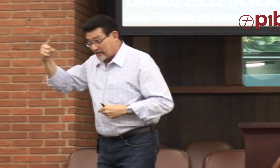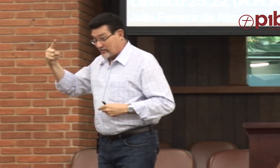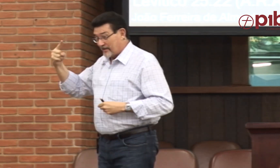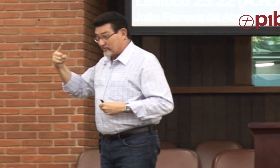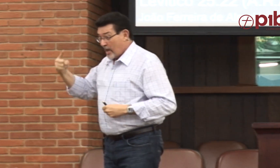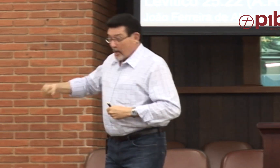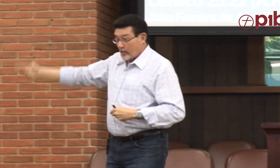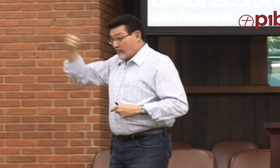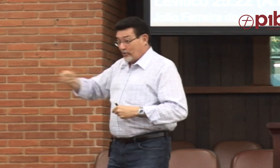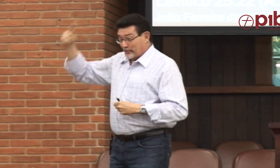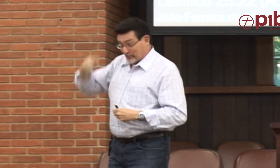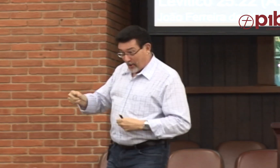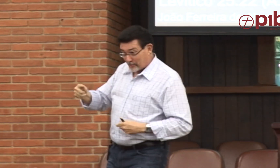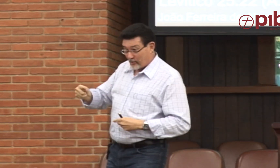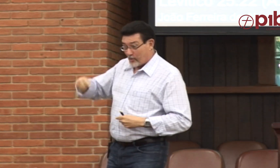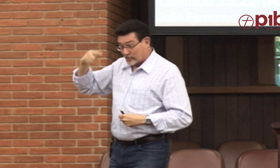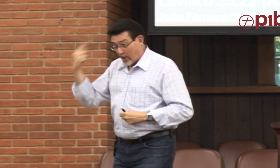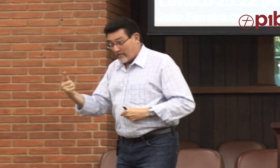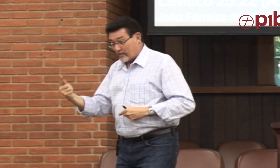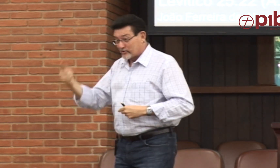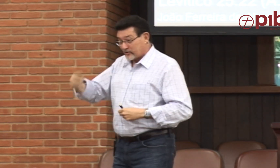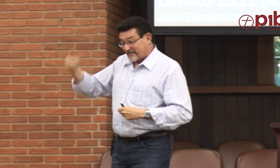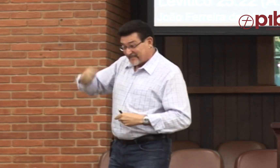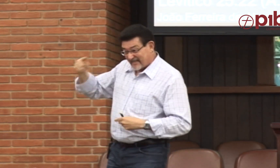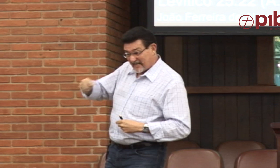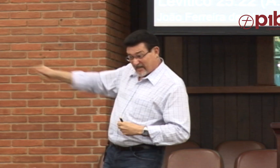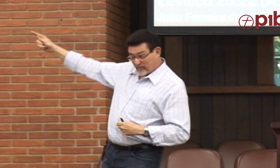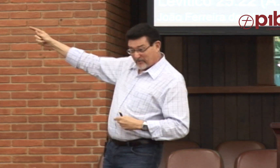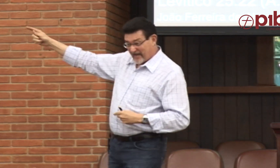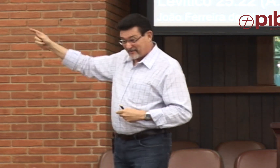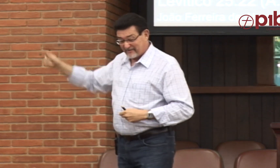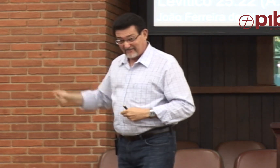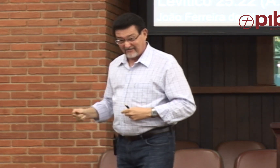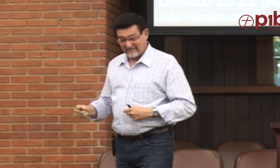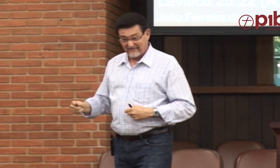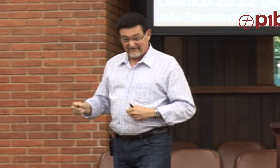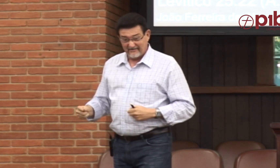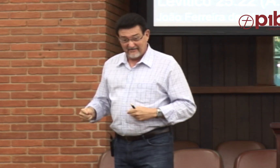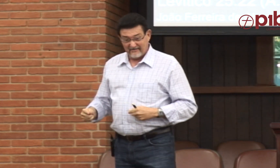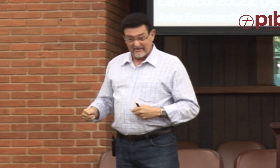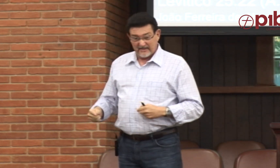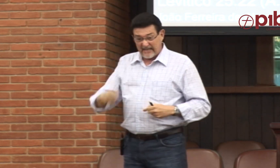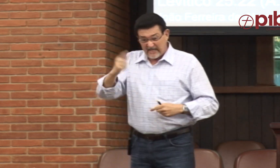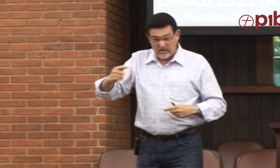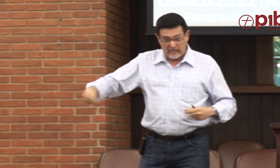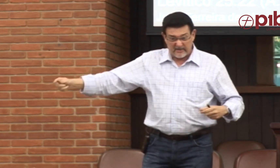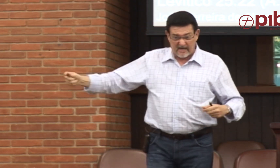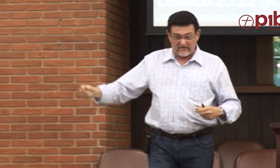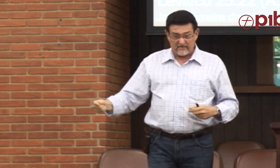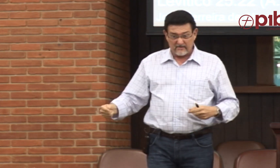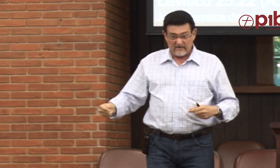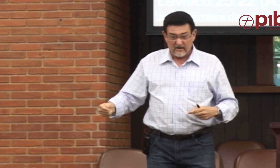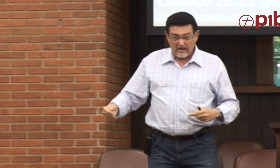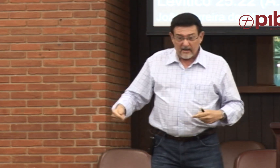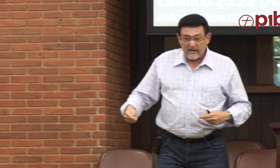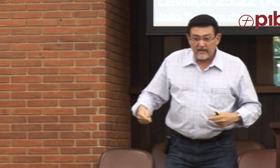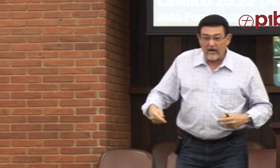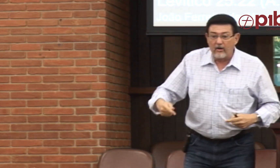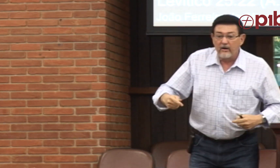só os Estados Unidos e o mundo todo consome os outros 65% 35%